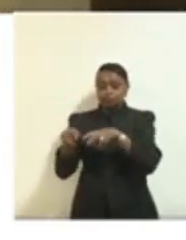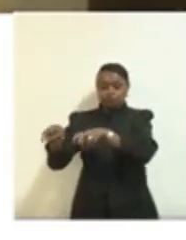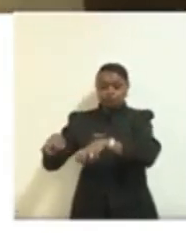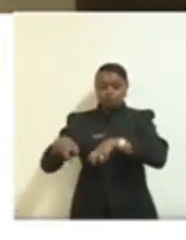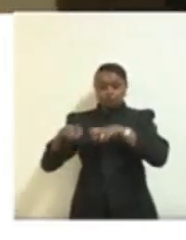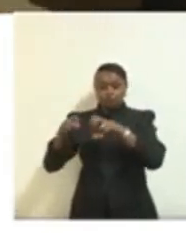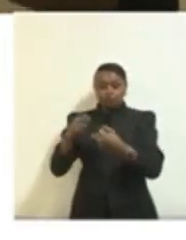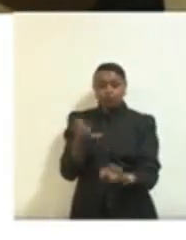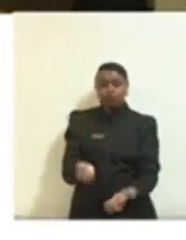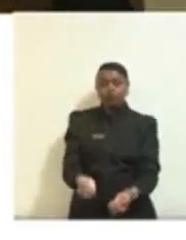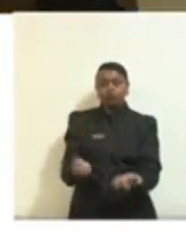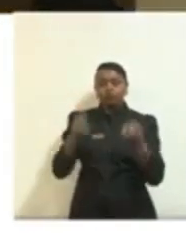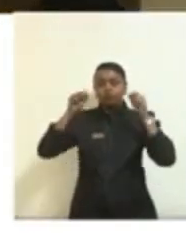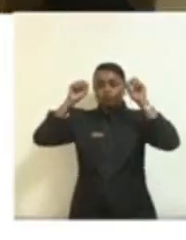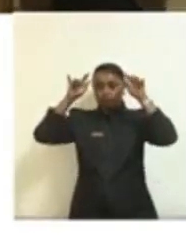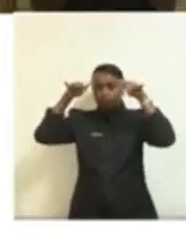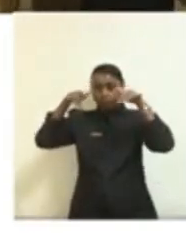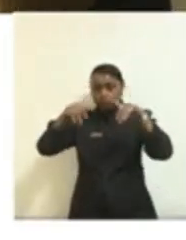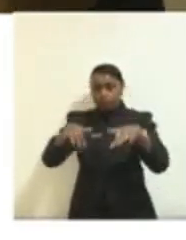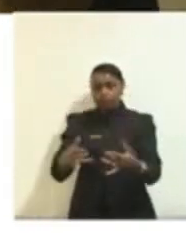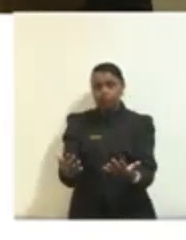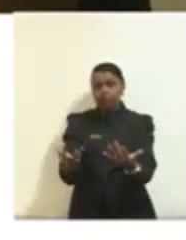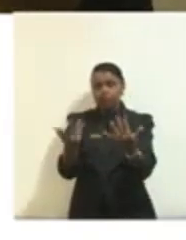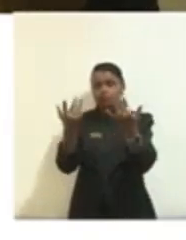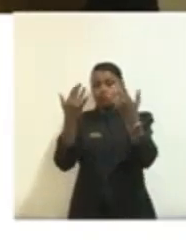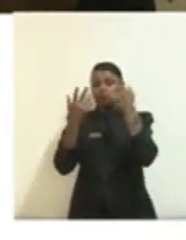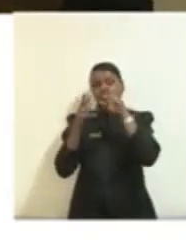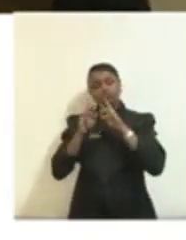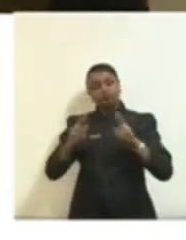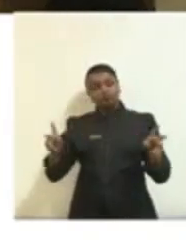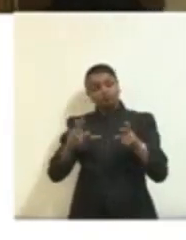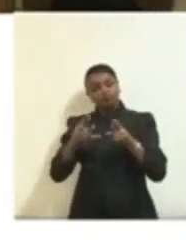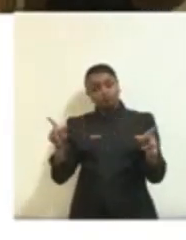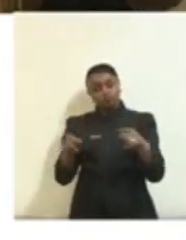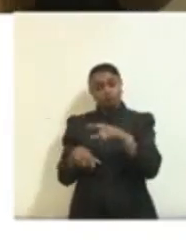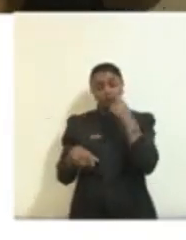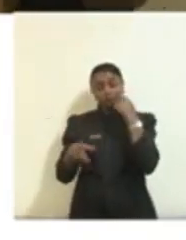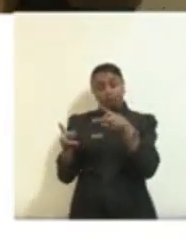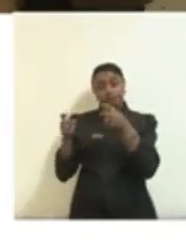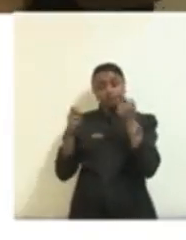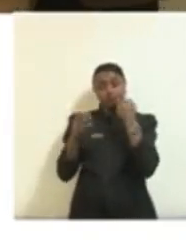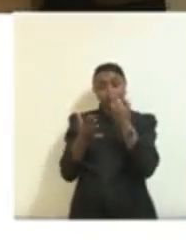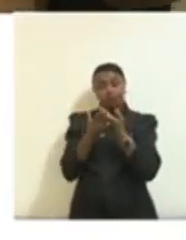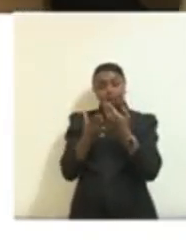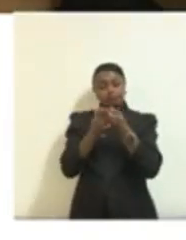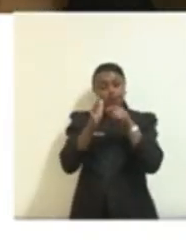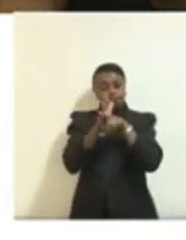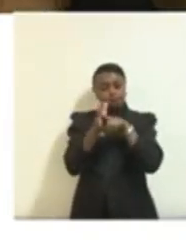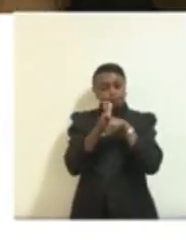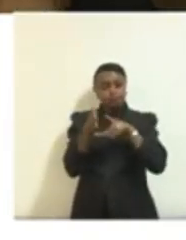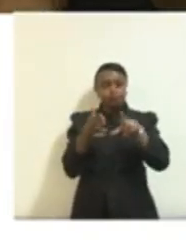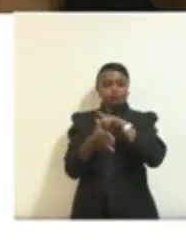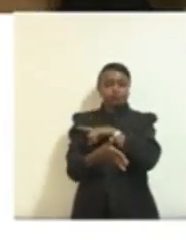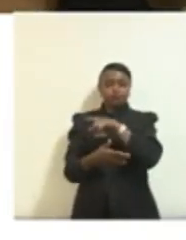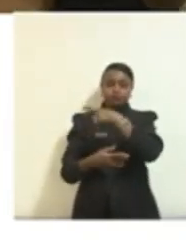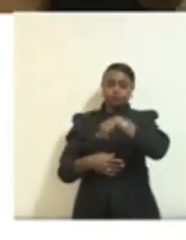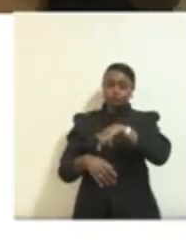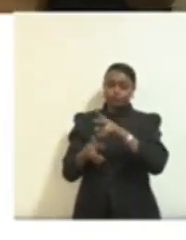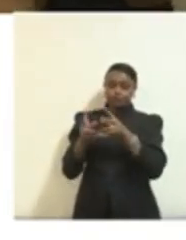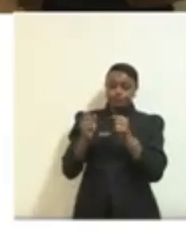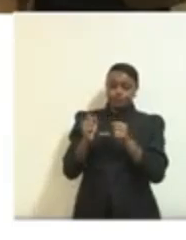emissões de gases de efeito estufa na produção pecuária tem sido completamente diferente dessa. Quanto mais intensiva a